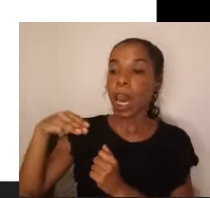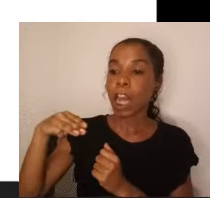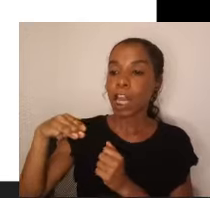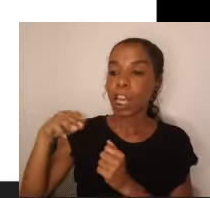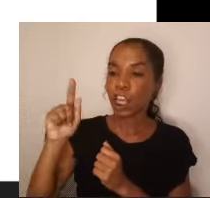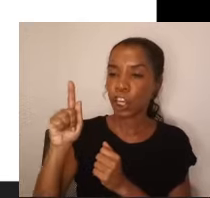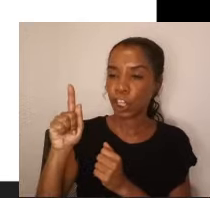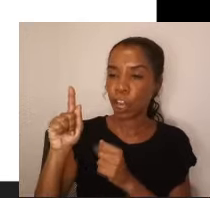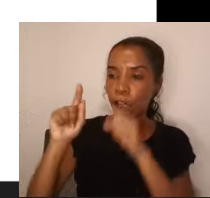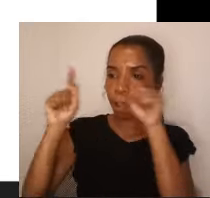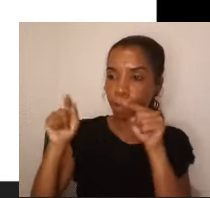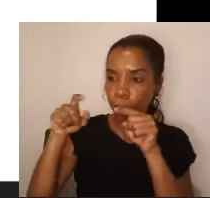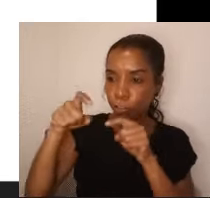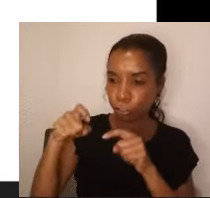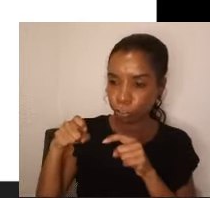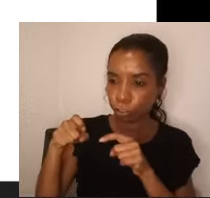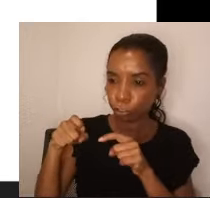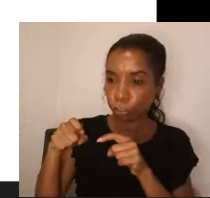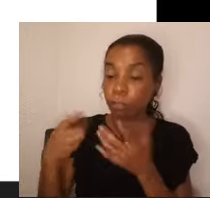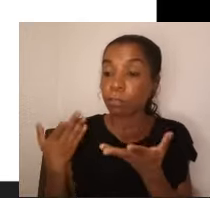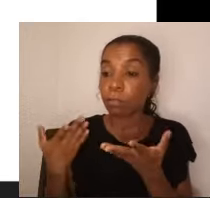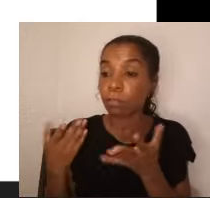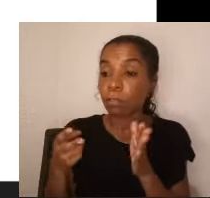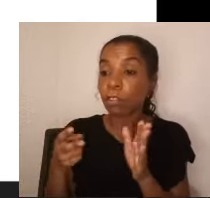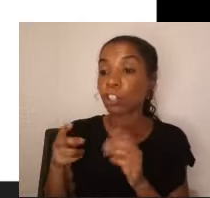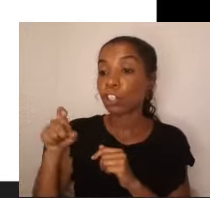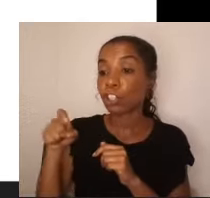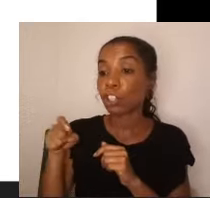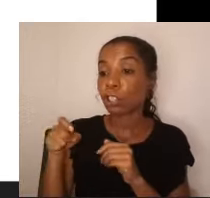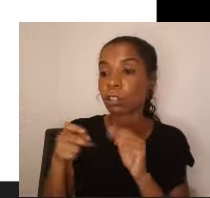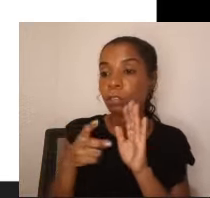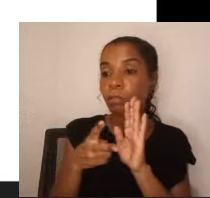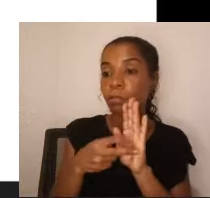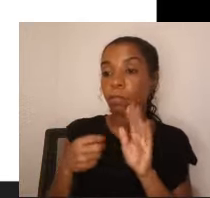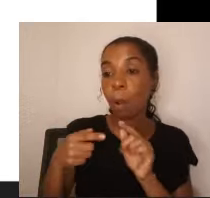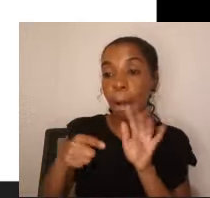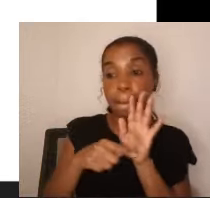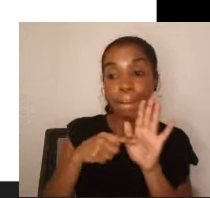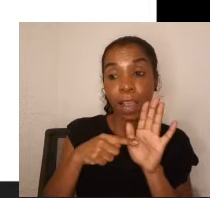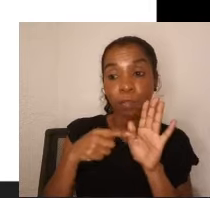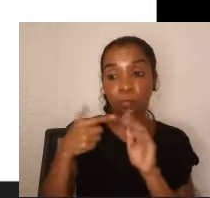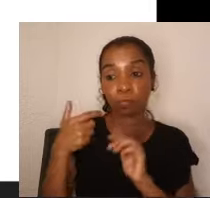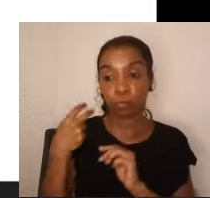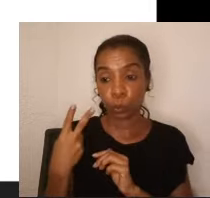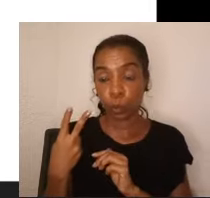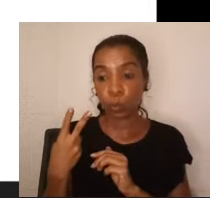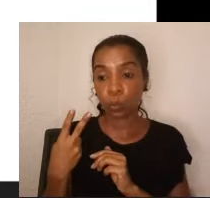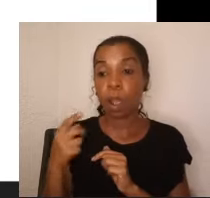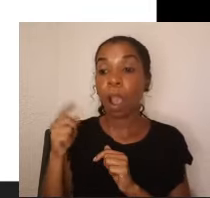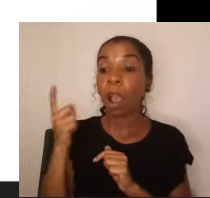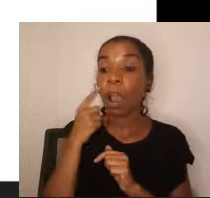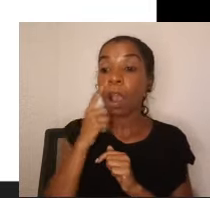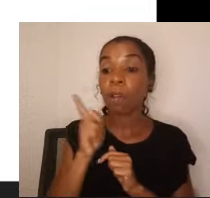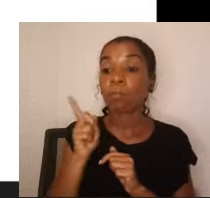a menos 2. E essa função aqui, como nós sabemos, ela é